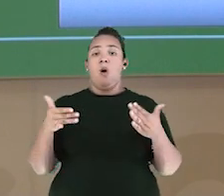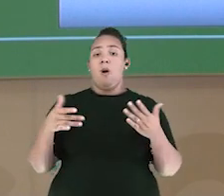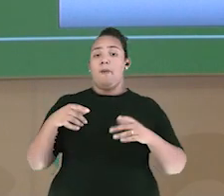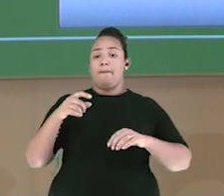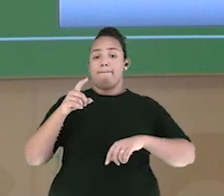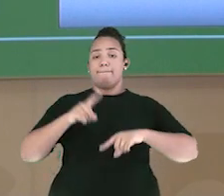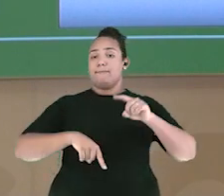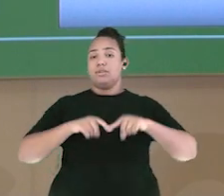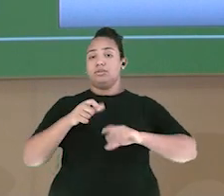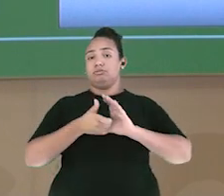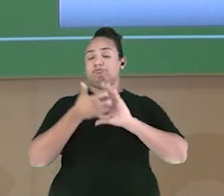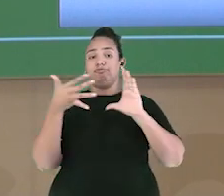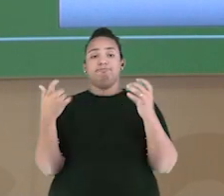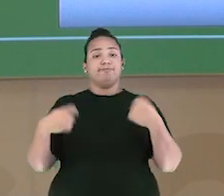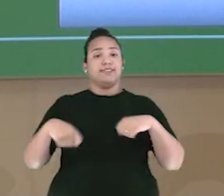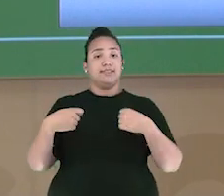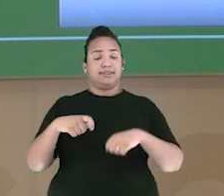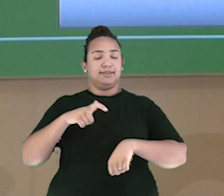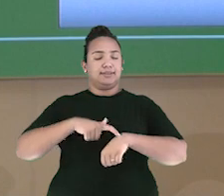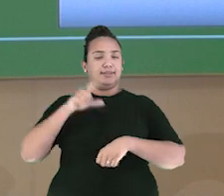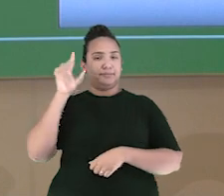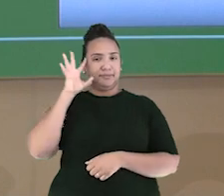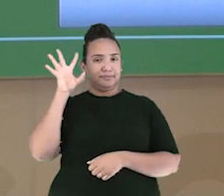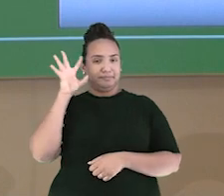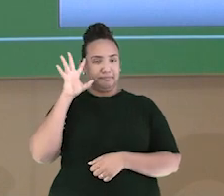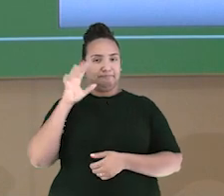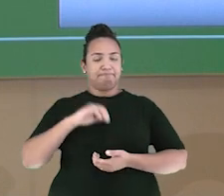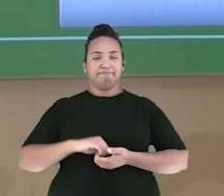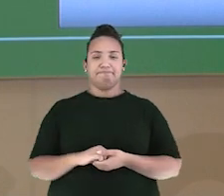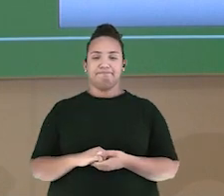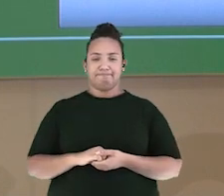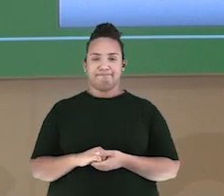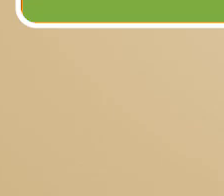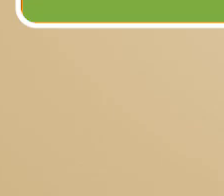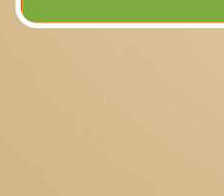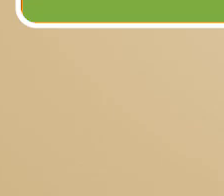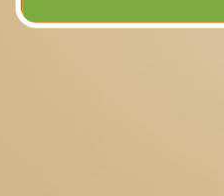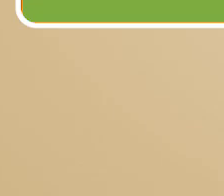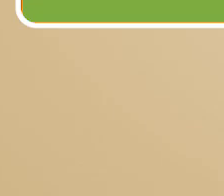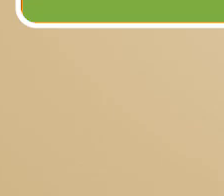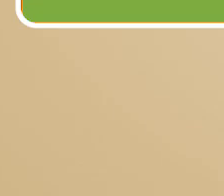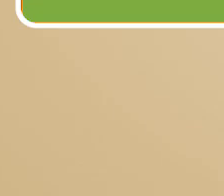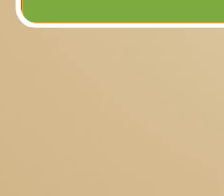vai precisar de qual propriedade? Tempo para vocês, vou esperar um pouquinho.